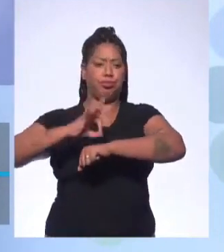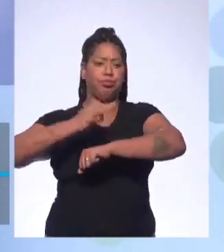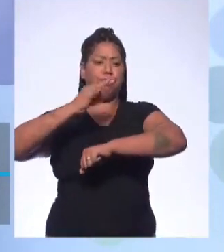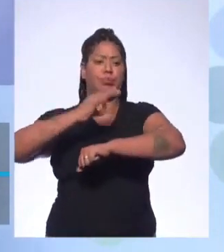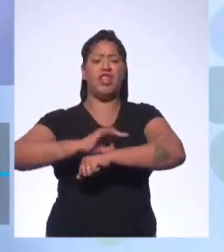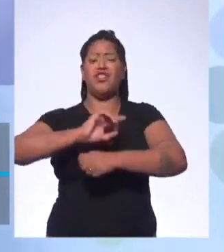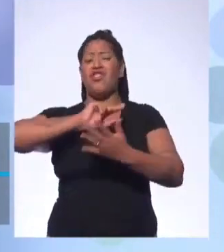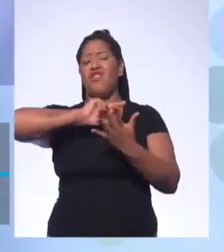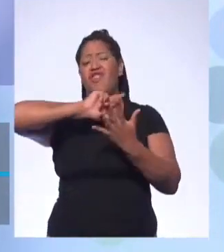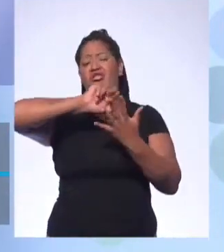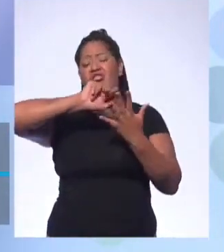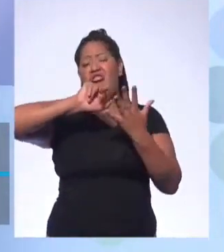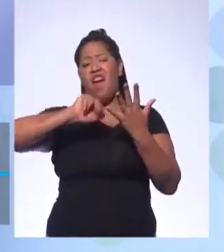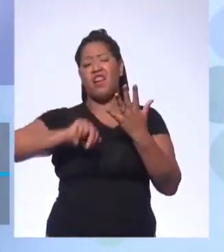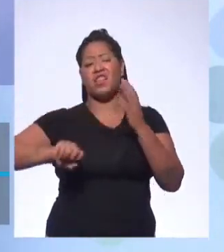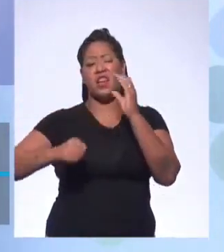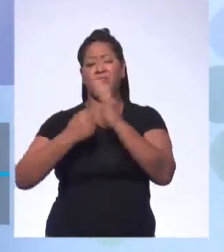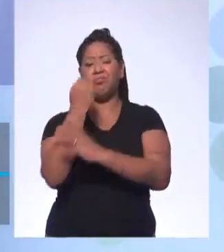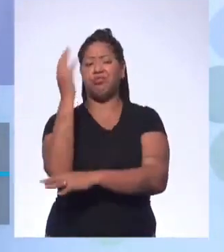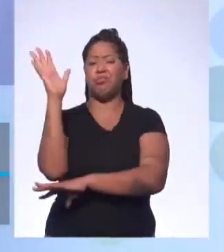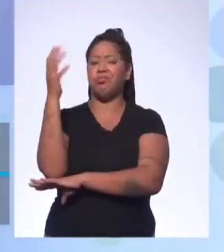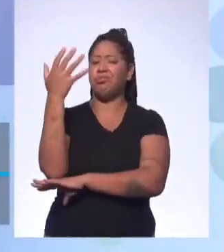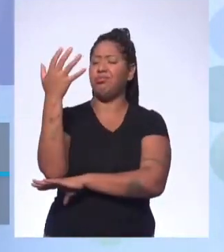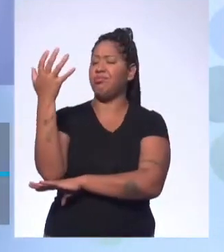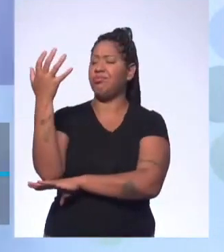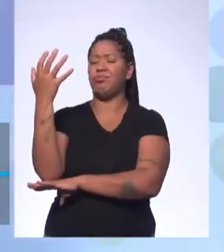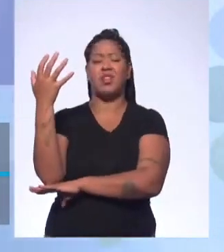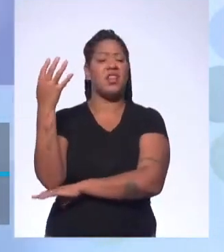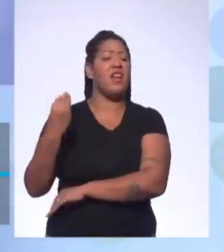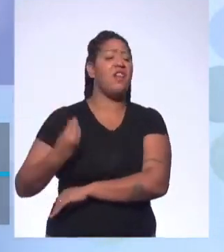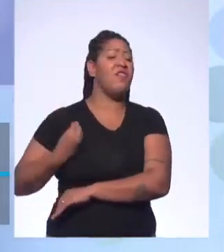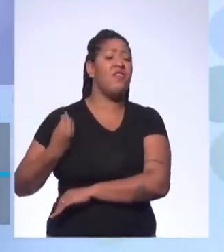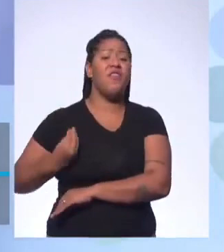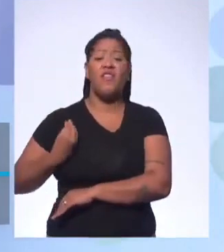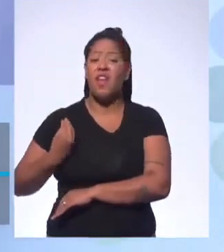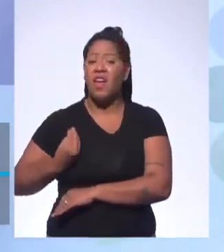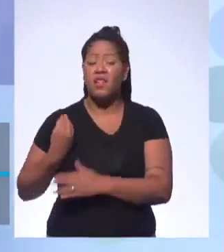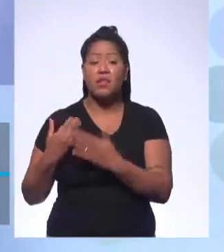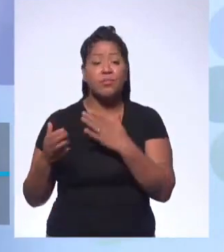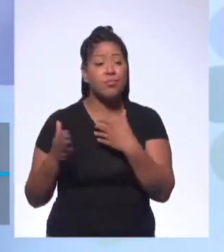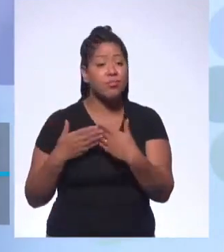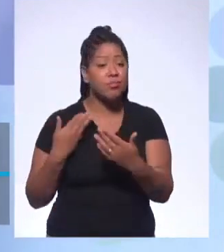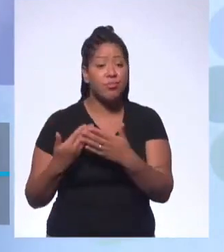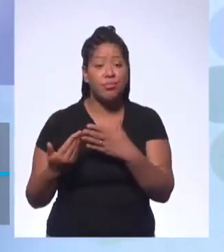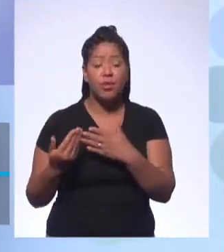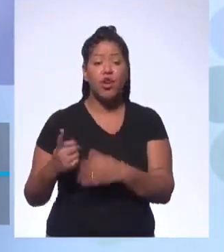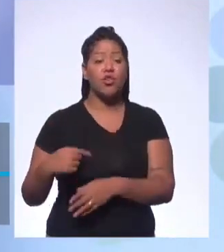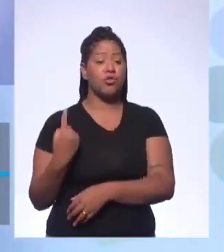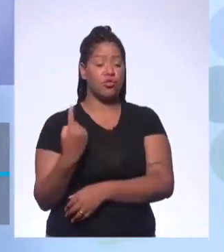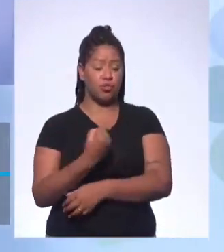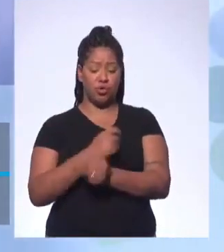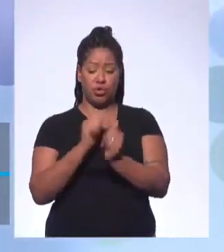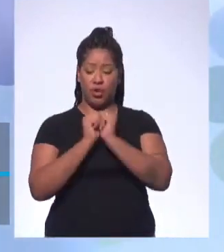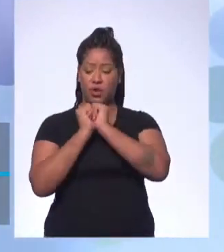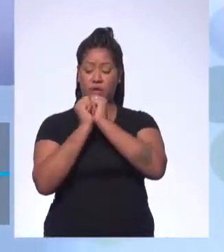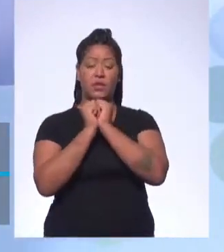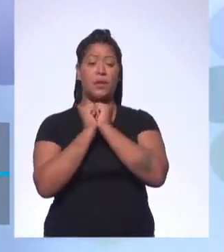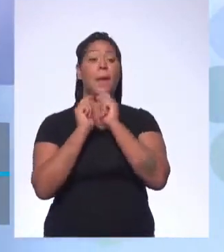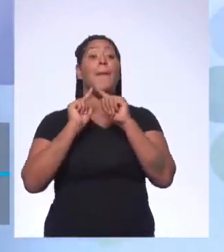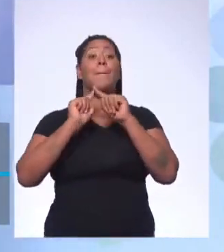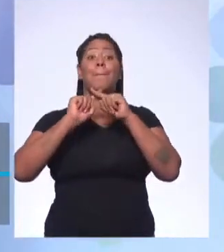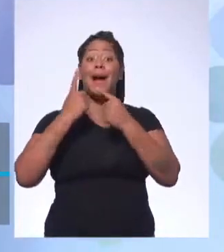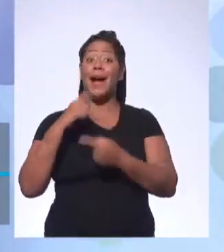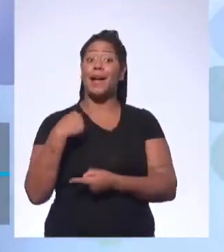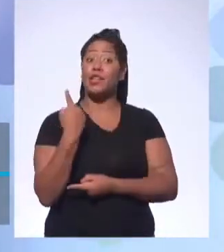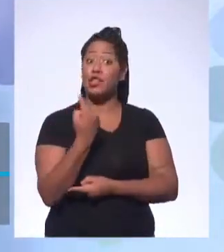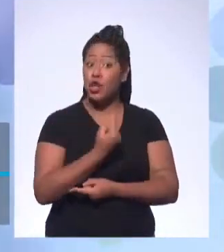conhece, está fazendo bem, está vivendo a vida dele lá, fazendo parte de um ecossistema. Né? A gente vai estudar aqueles que